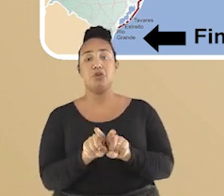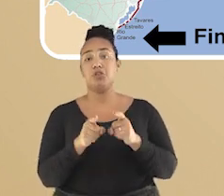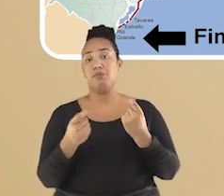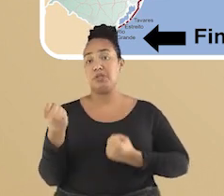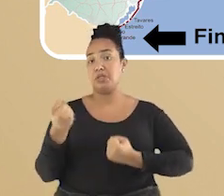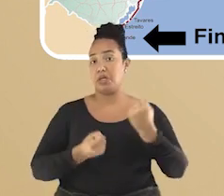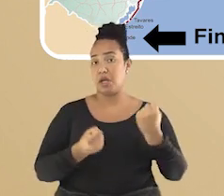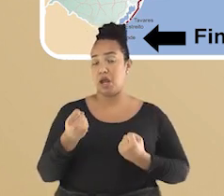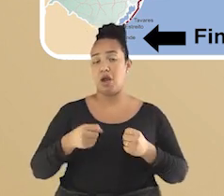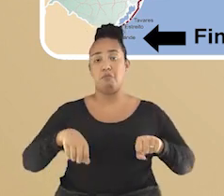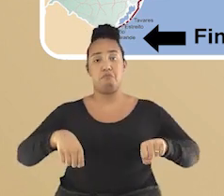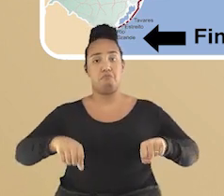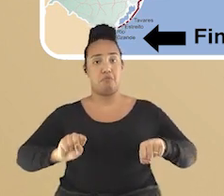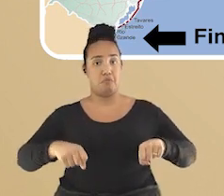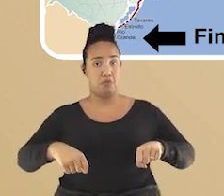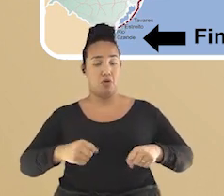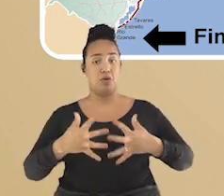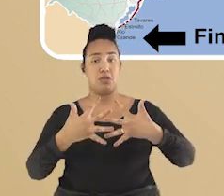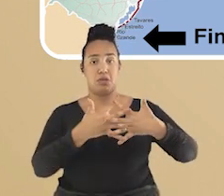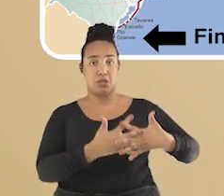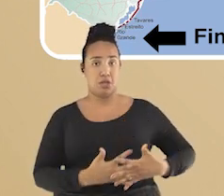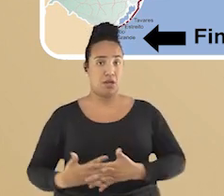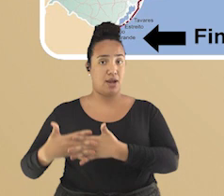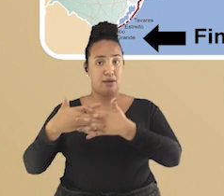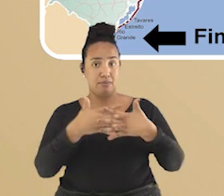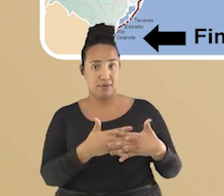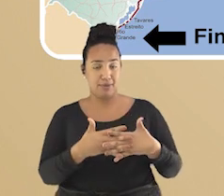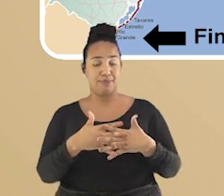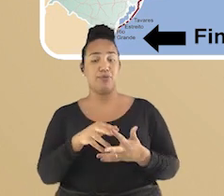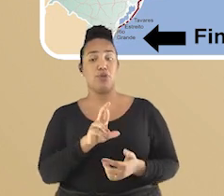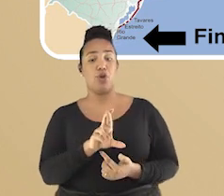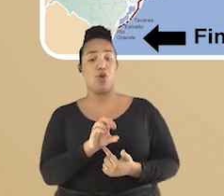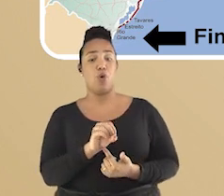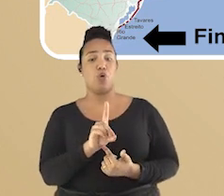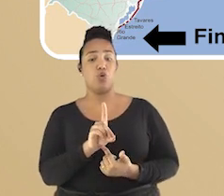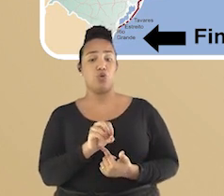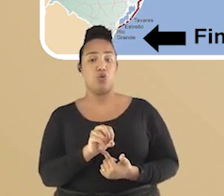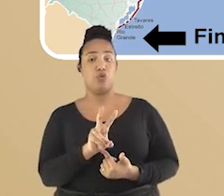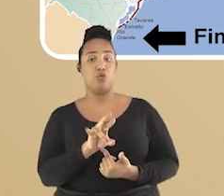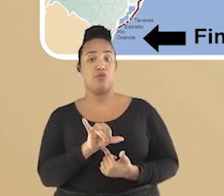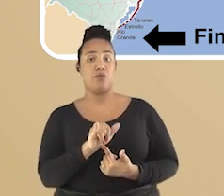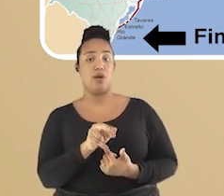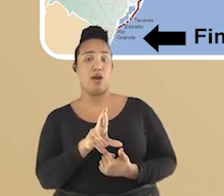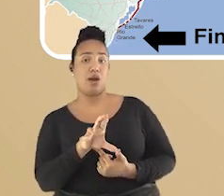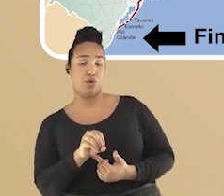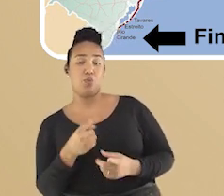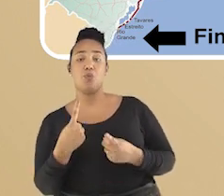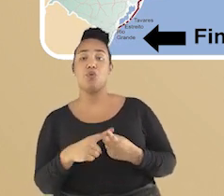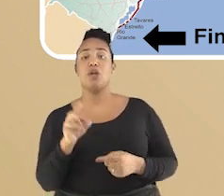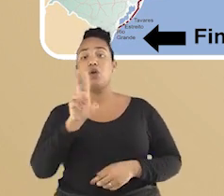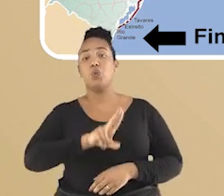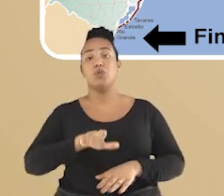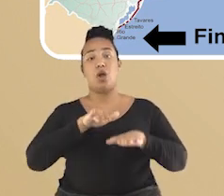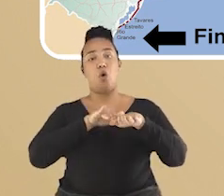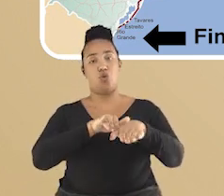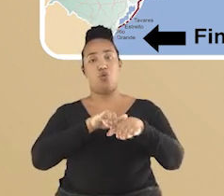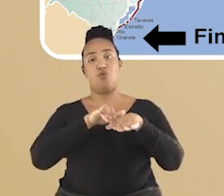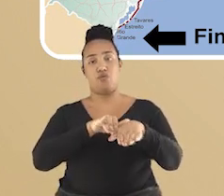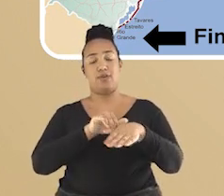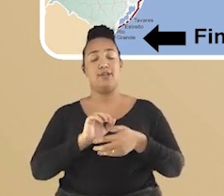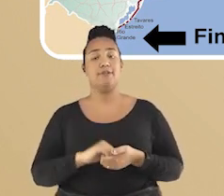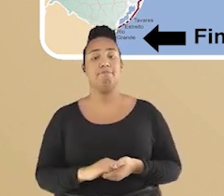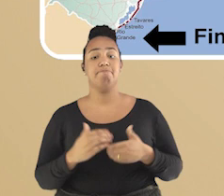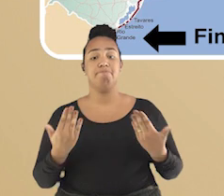motos e caminhões, que se utilizam das rodovias que ligam cidades e estados aos outros.